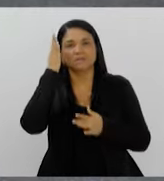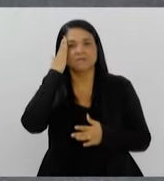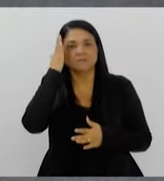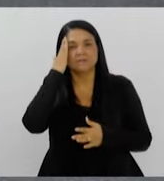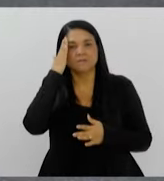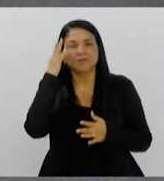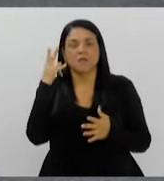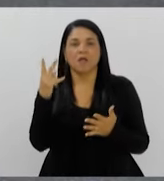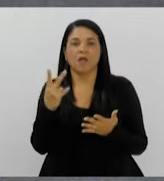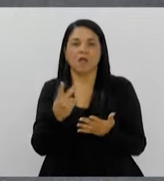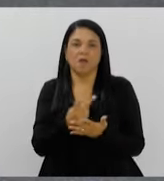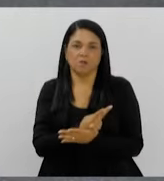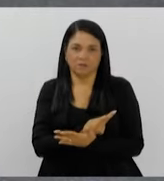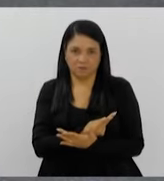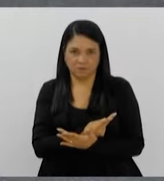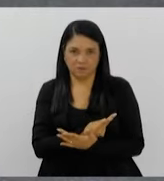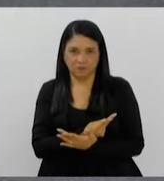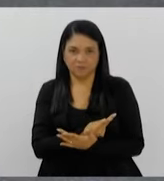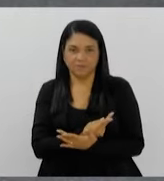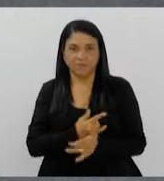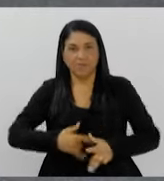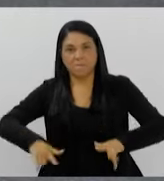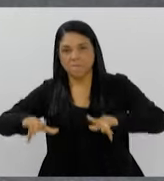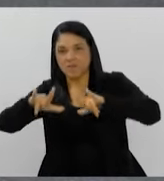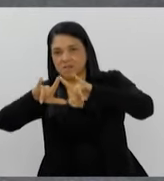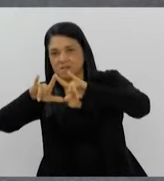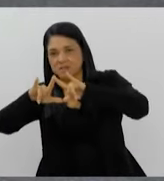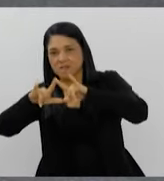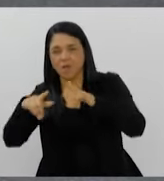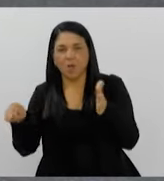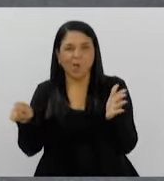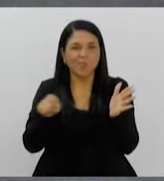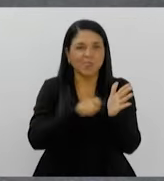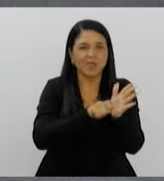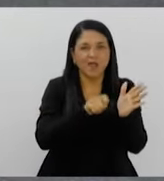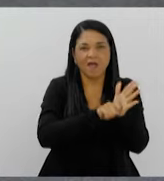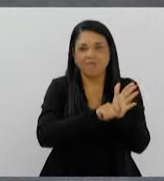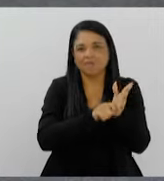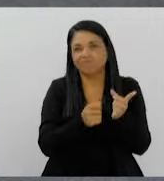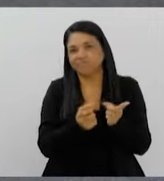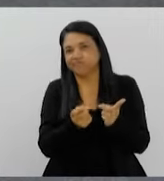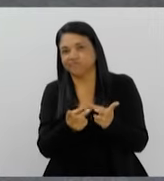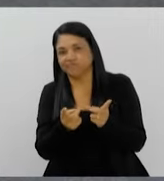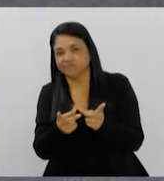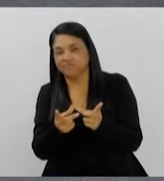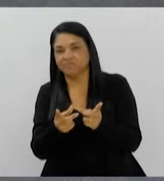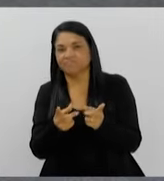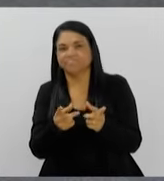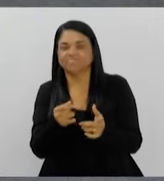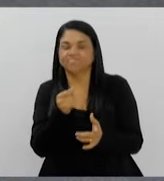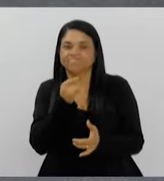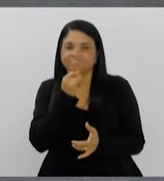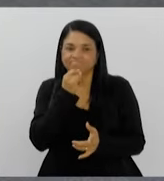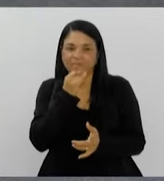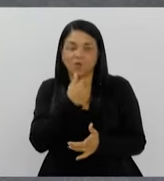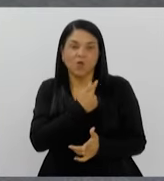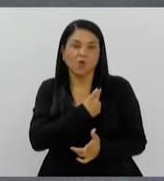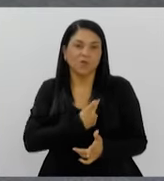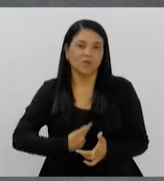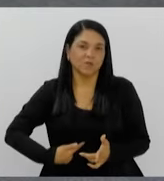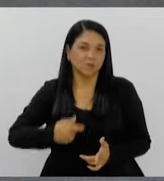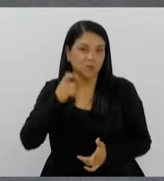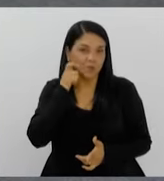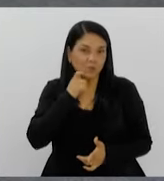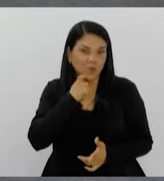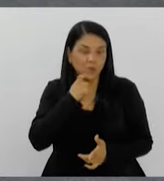que tá acontecendo é a milícia é o tráfico Infelizmente o governador Cláudio Castro